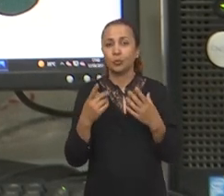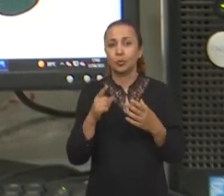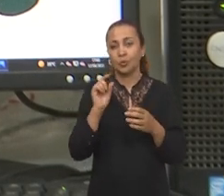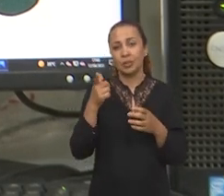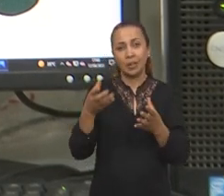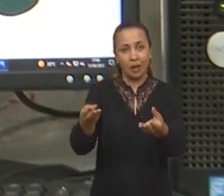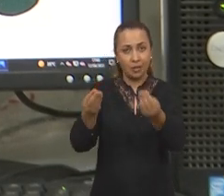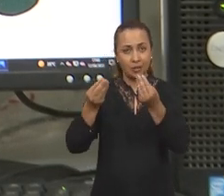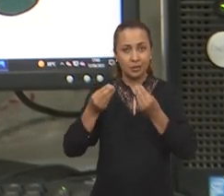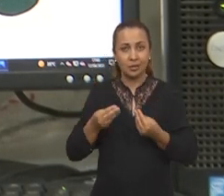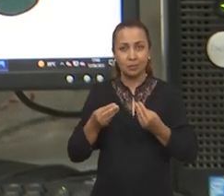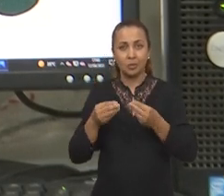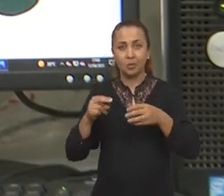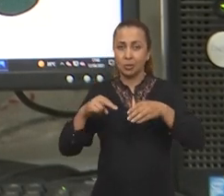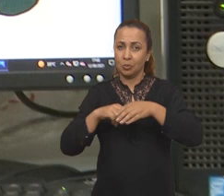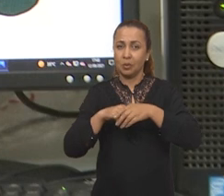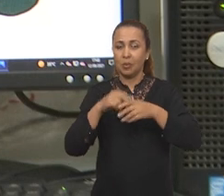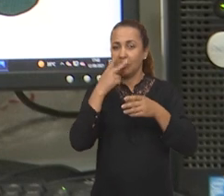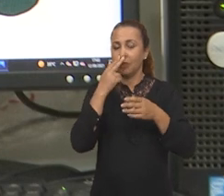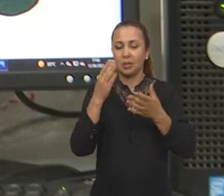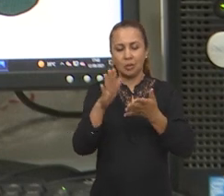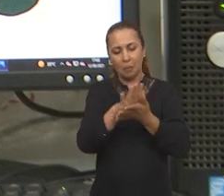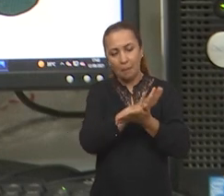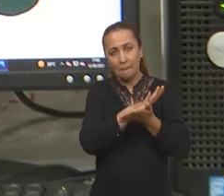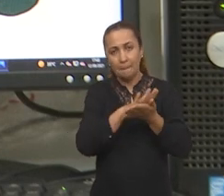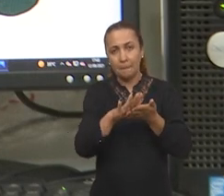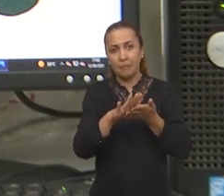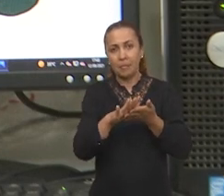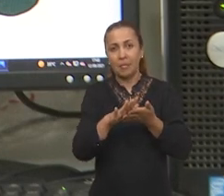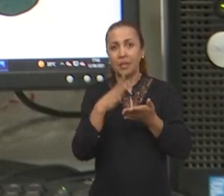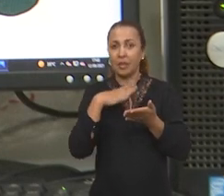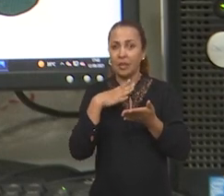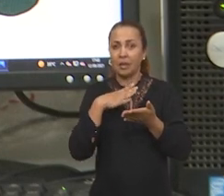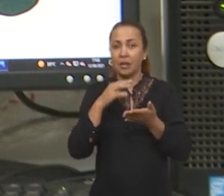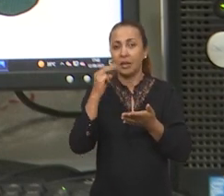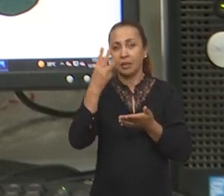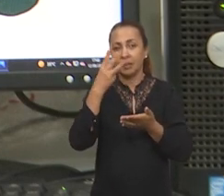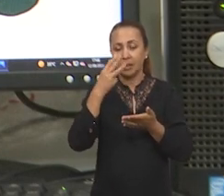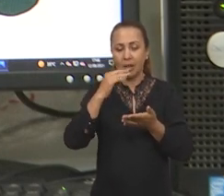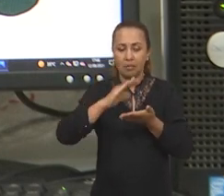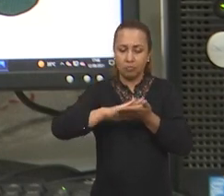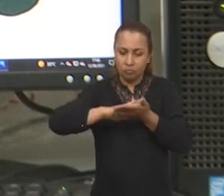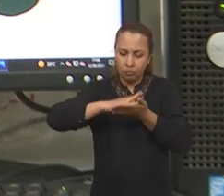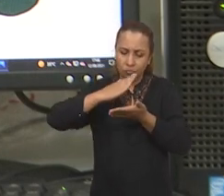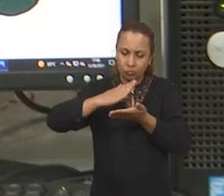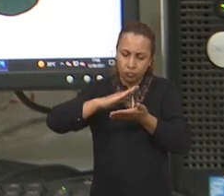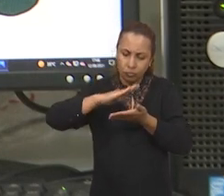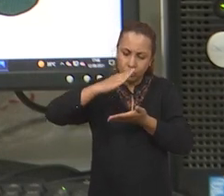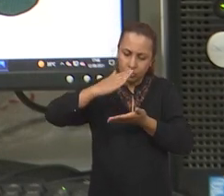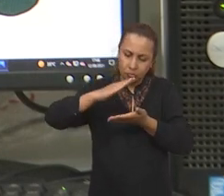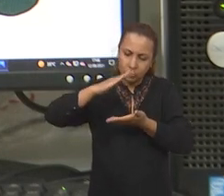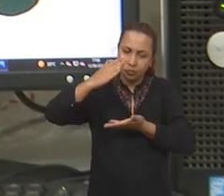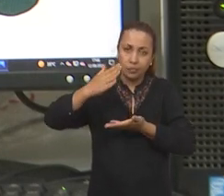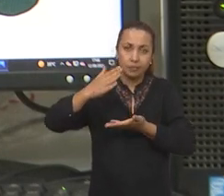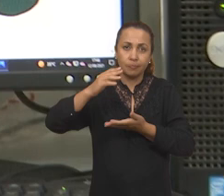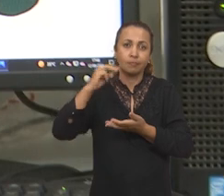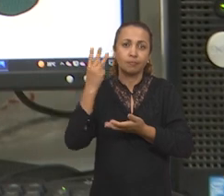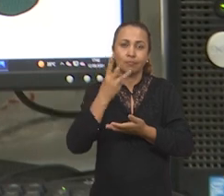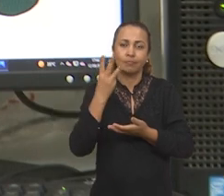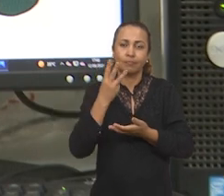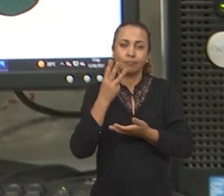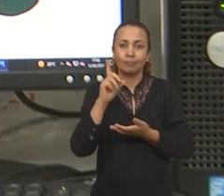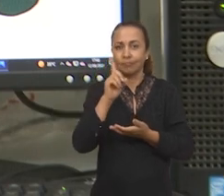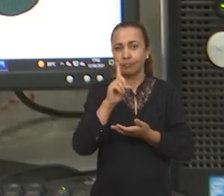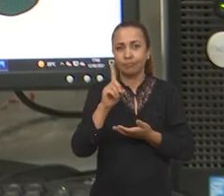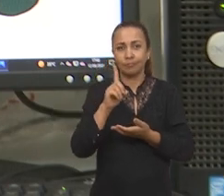quando você recebe no hospital aí tipo um plano Essa não é diferente ela tem que tipo três dimensões aí a partir